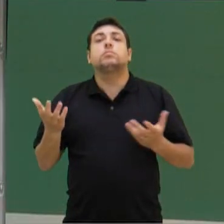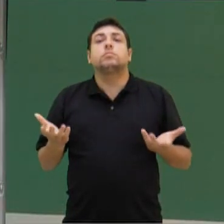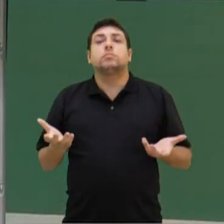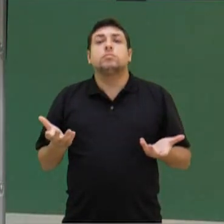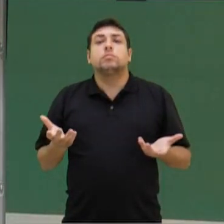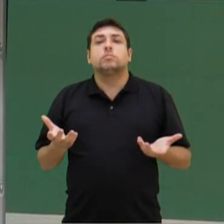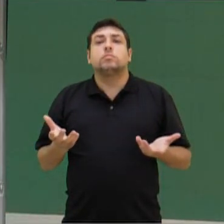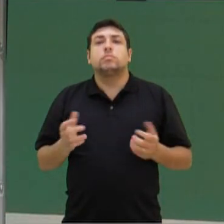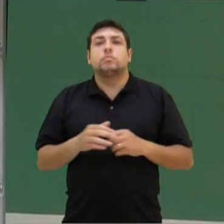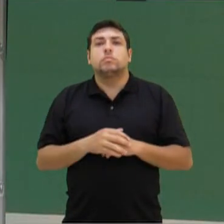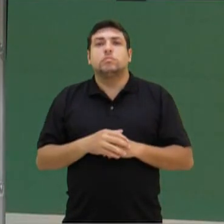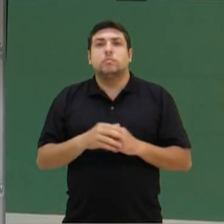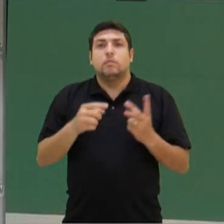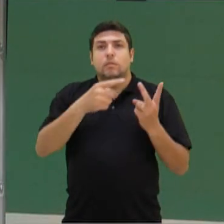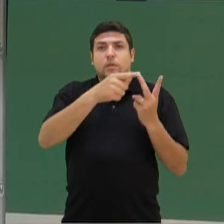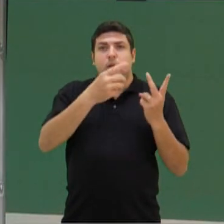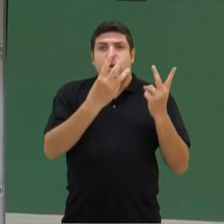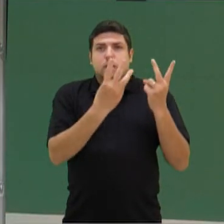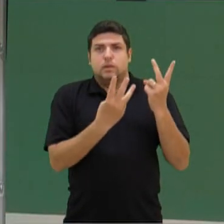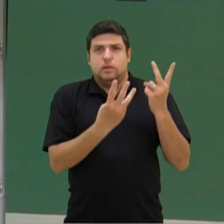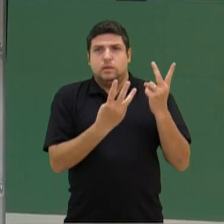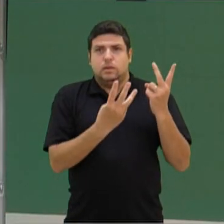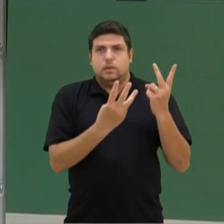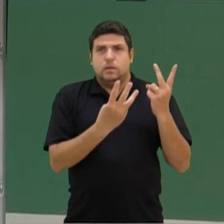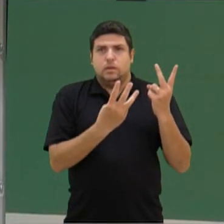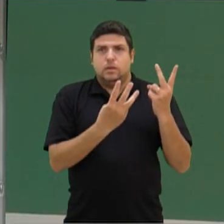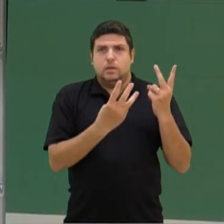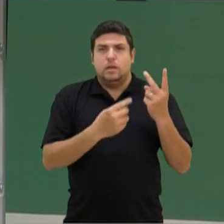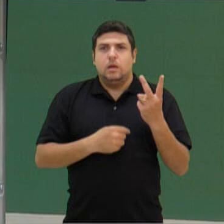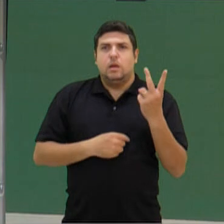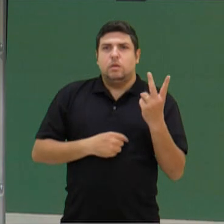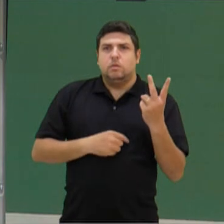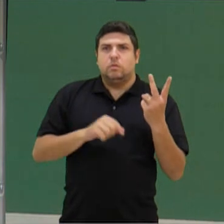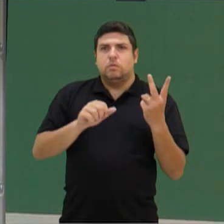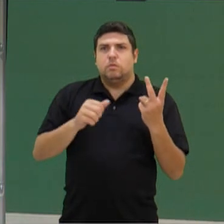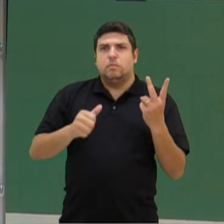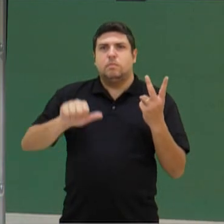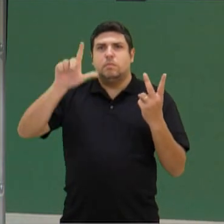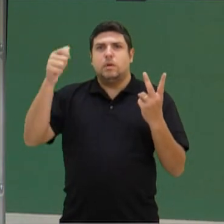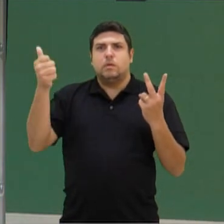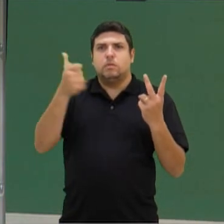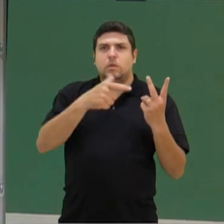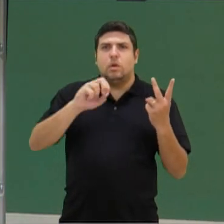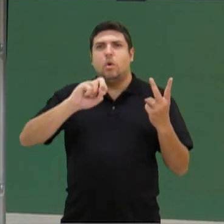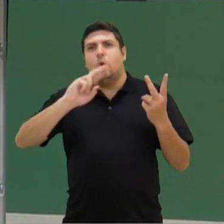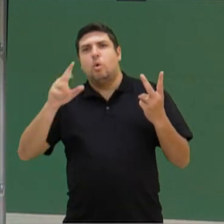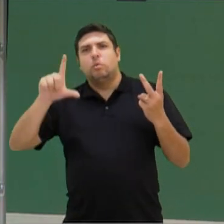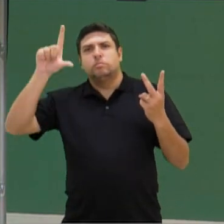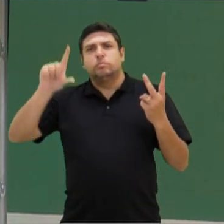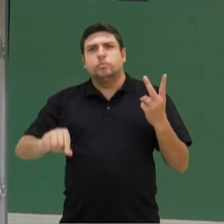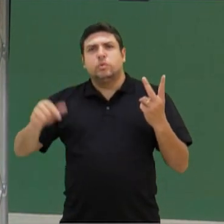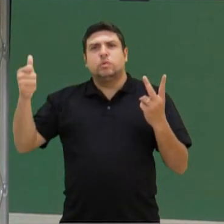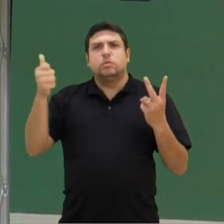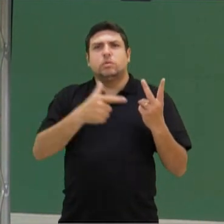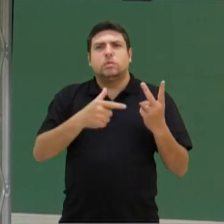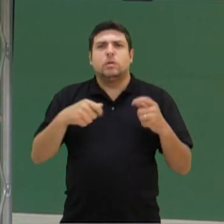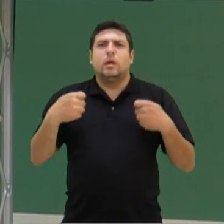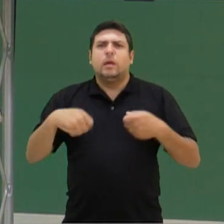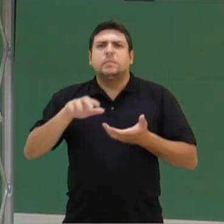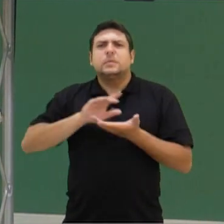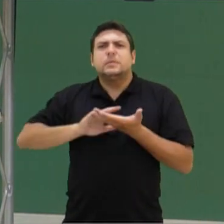Raiz de 3 é menor do que 2 ou é maior que 2? Professor, raiz de 3 tem que fazer na calculadora.